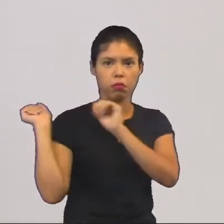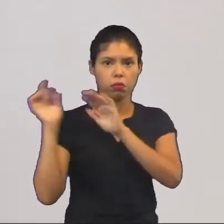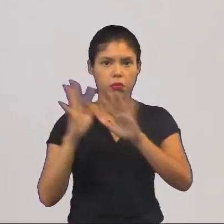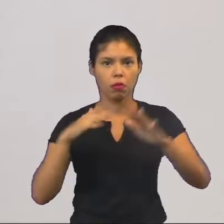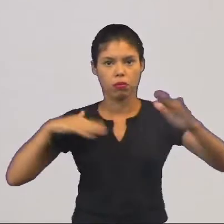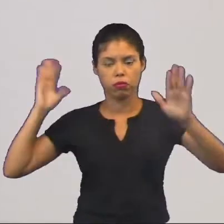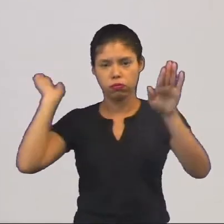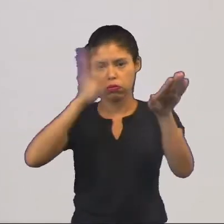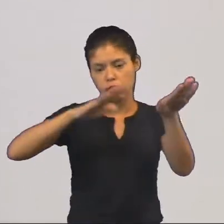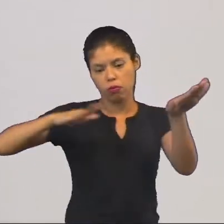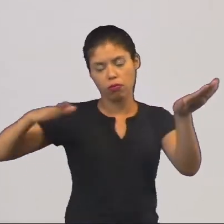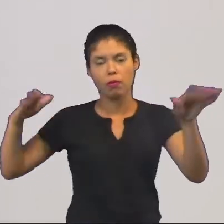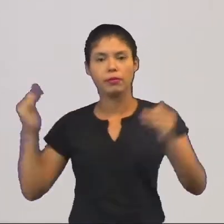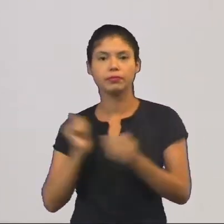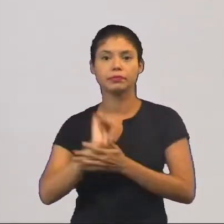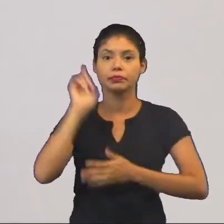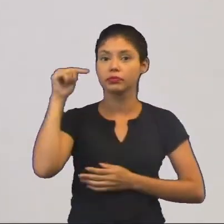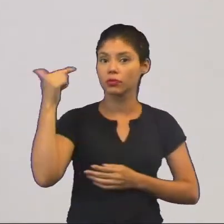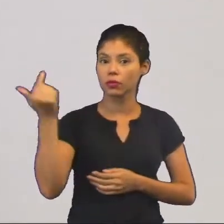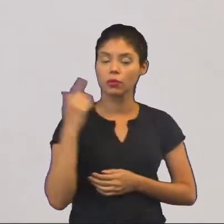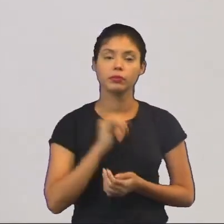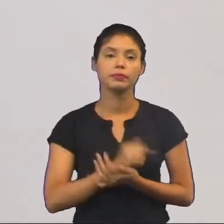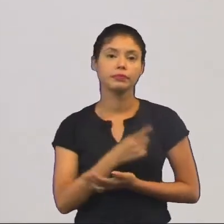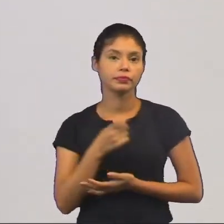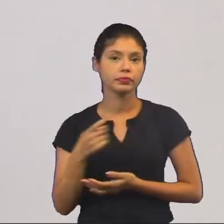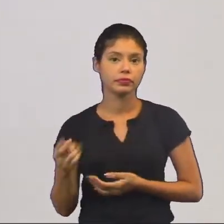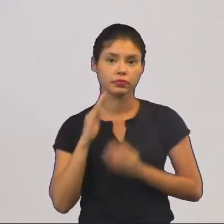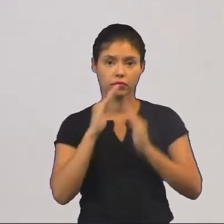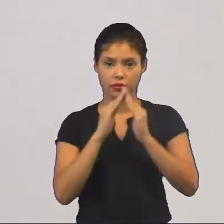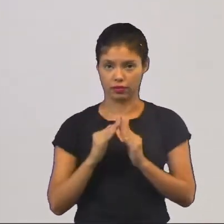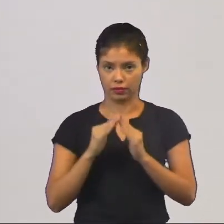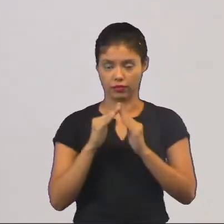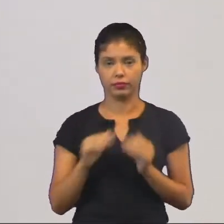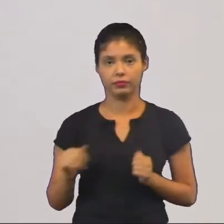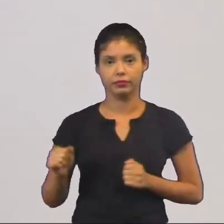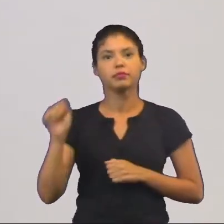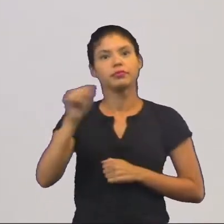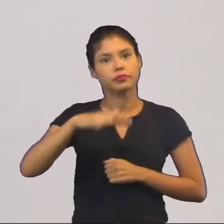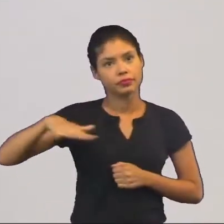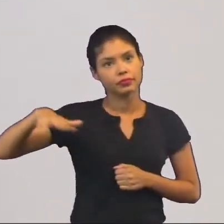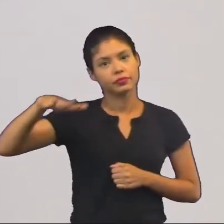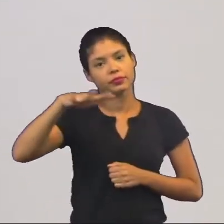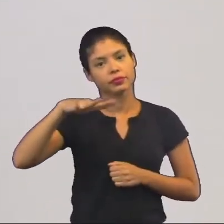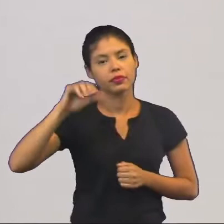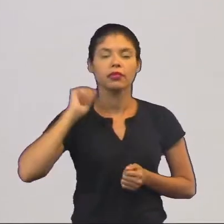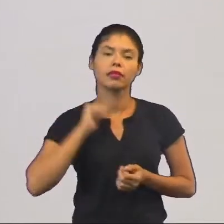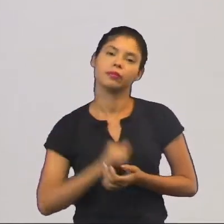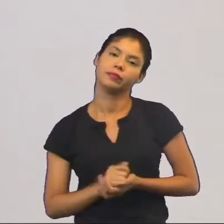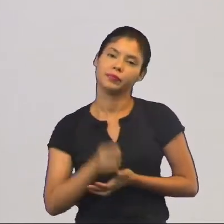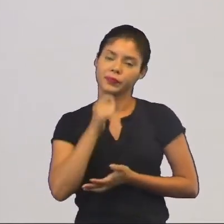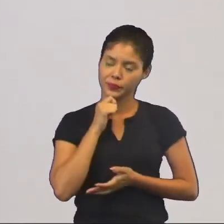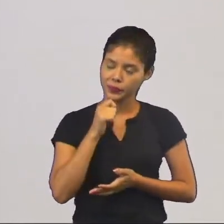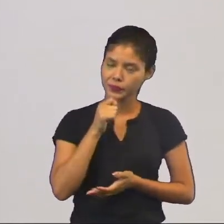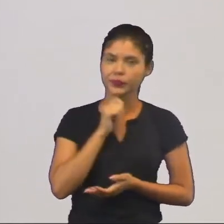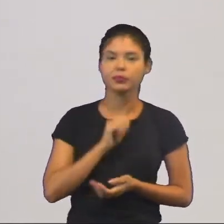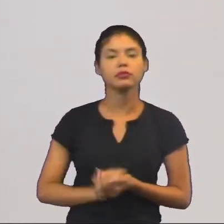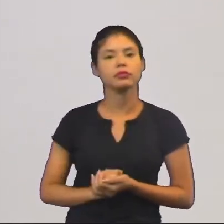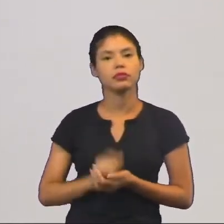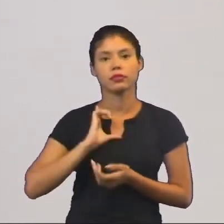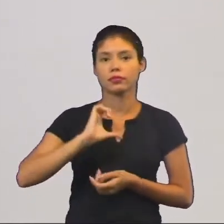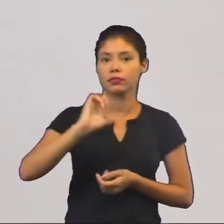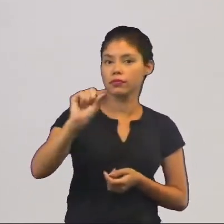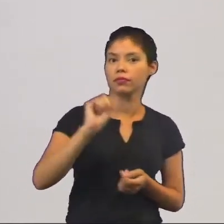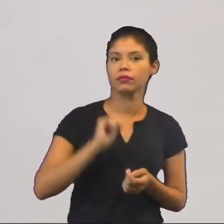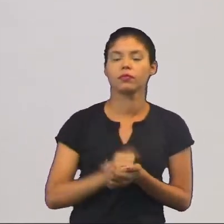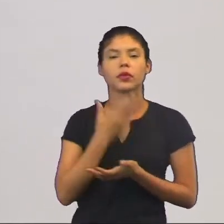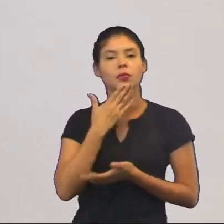de carros. E já o outro ratinho morava lá na zona rural, morava no campo. E aí o rato da cidade